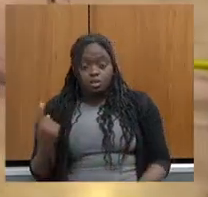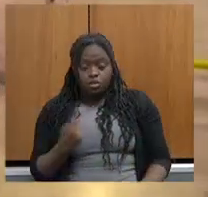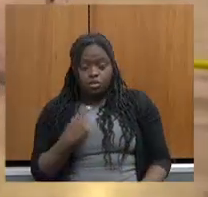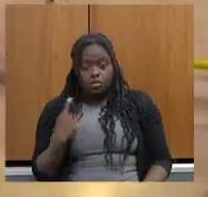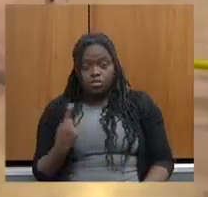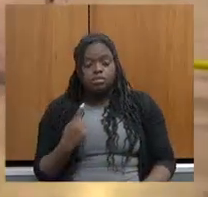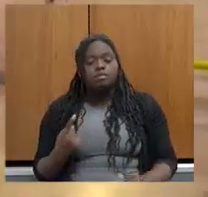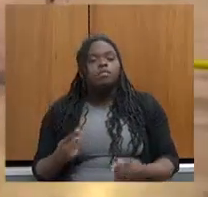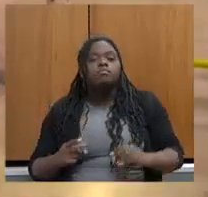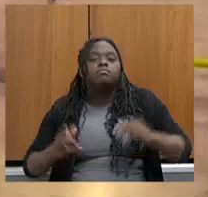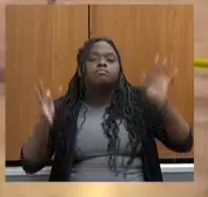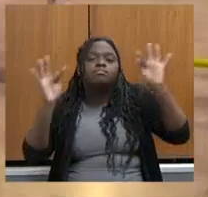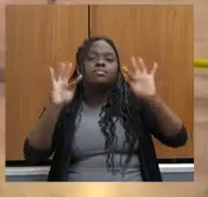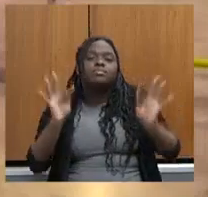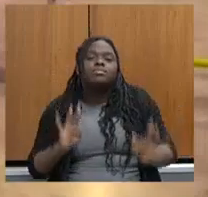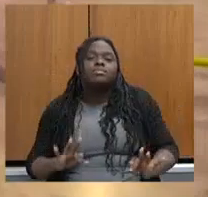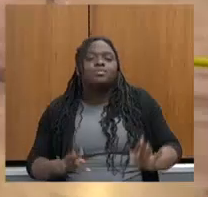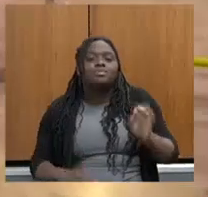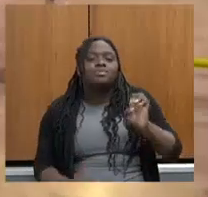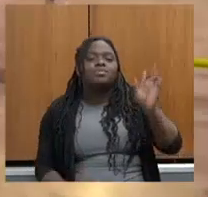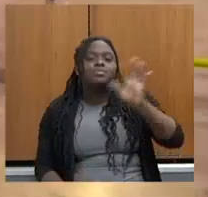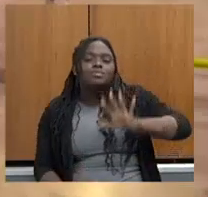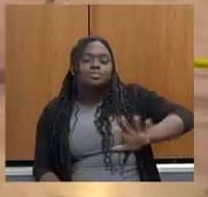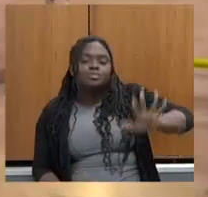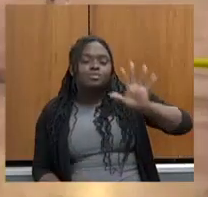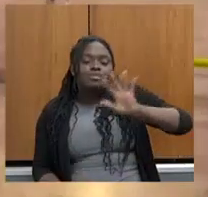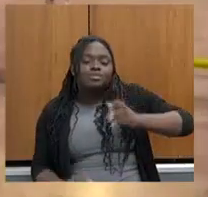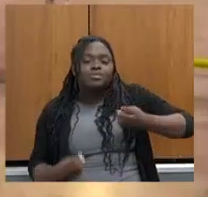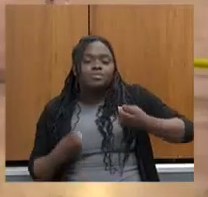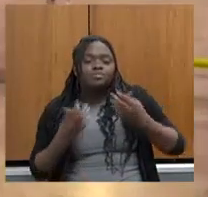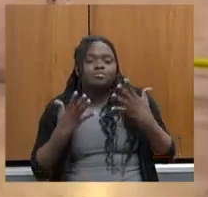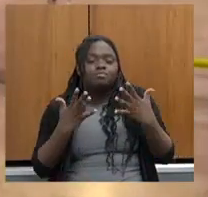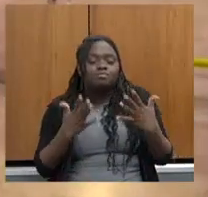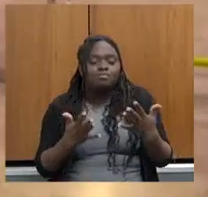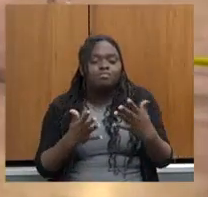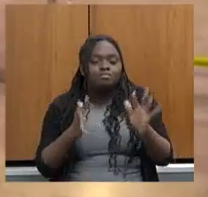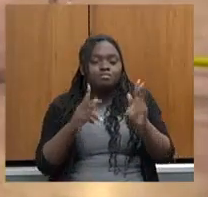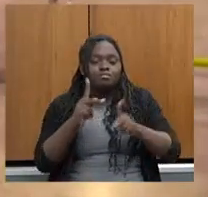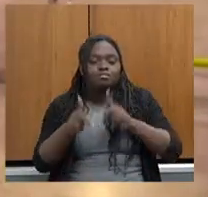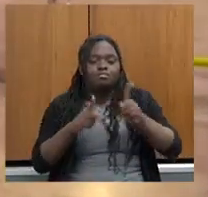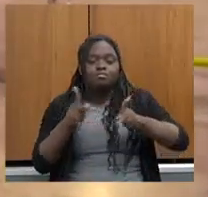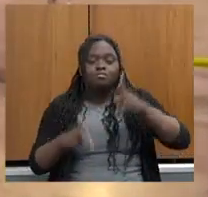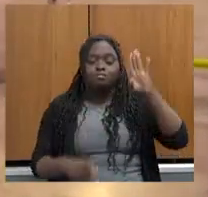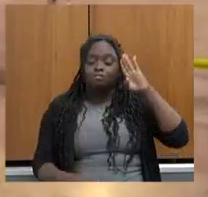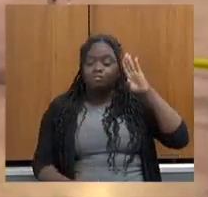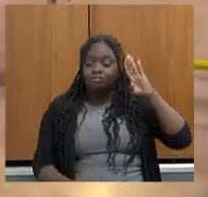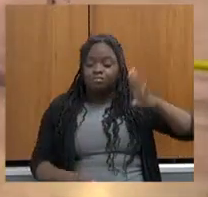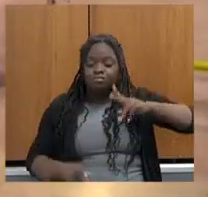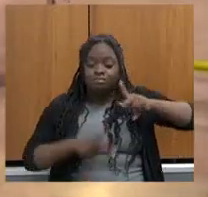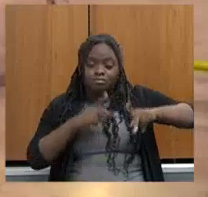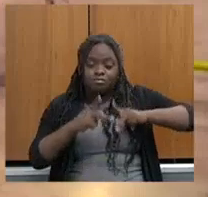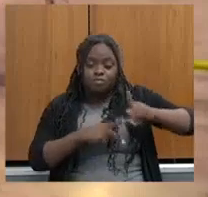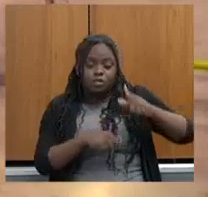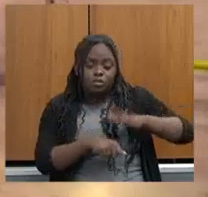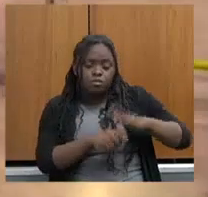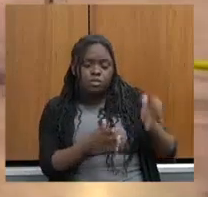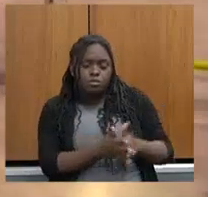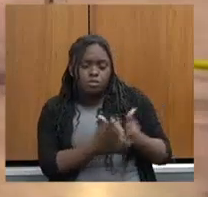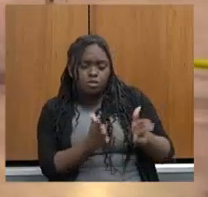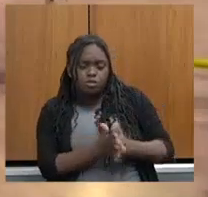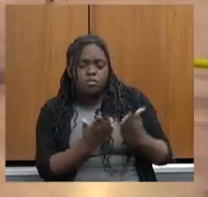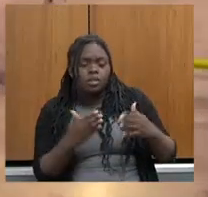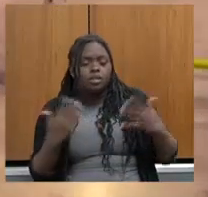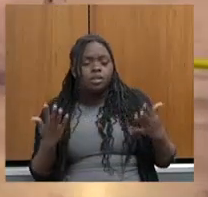em estar num estado que oferece serviço para a população principalmente a população mais carente Então hoje